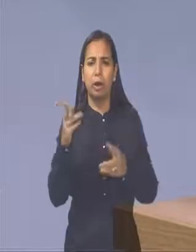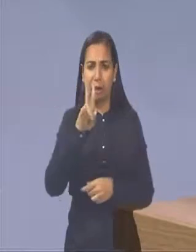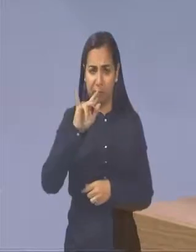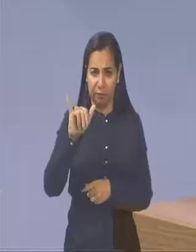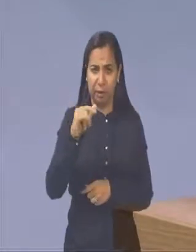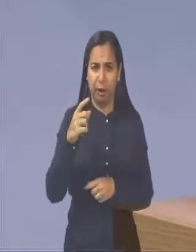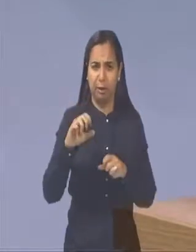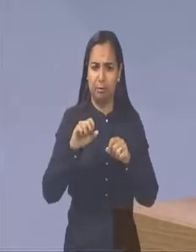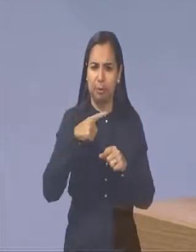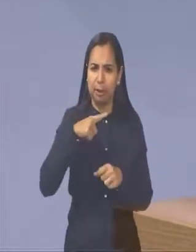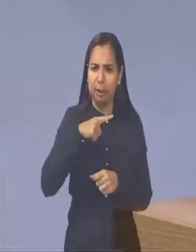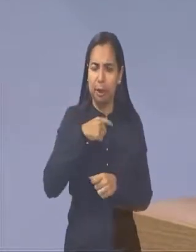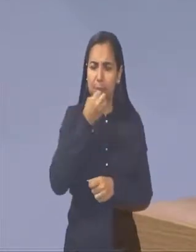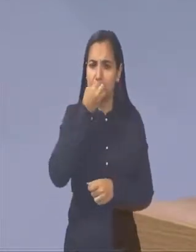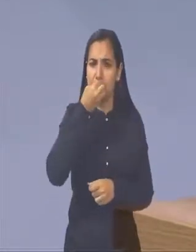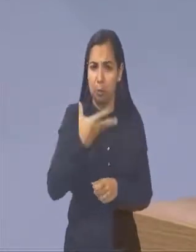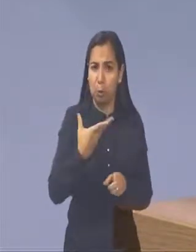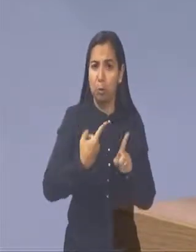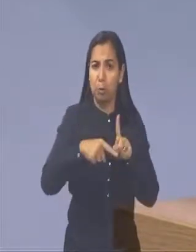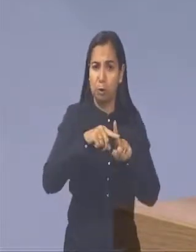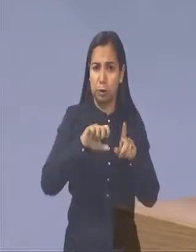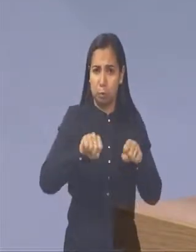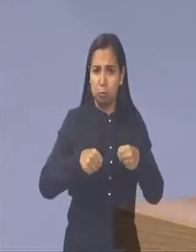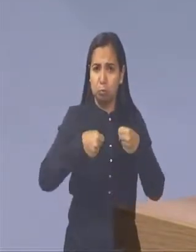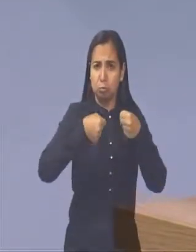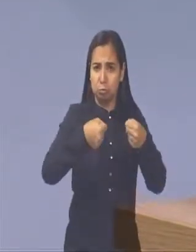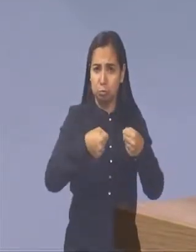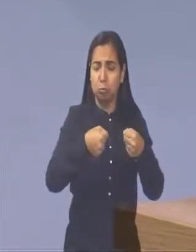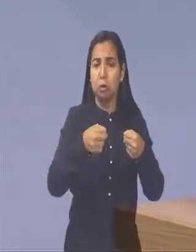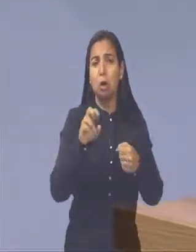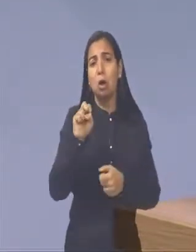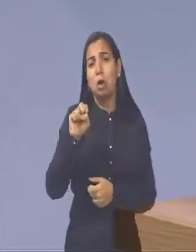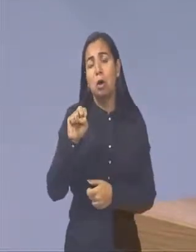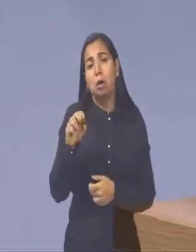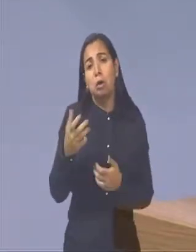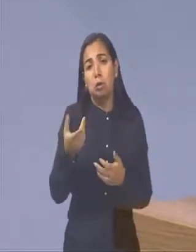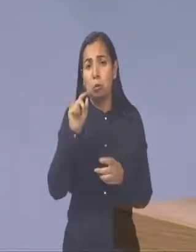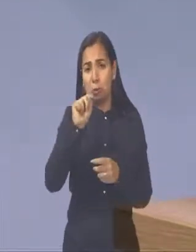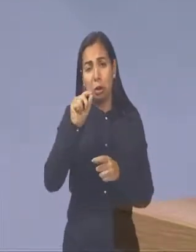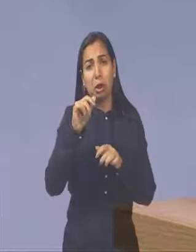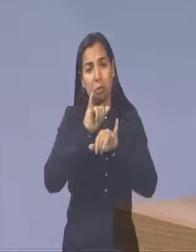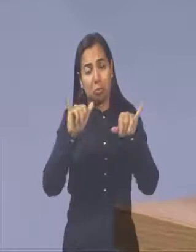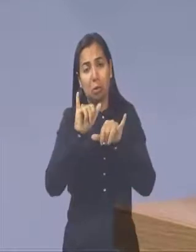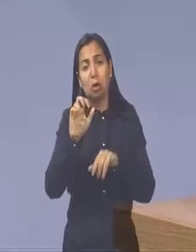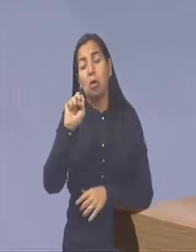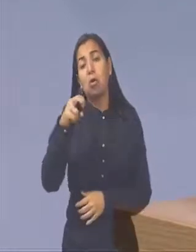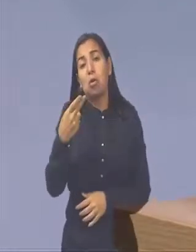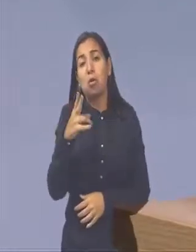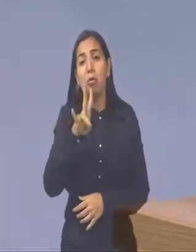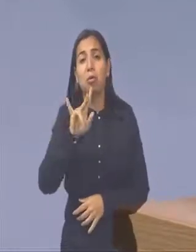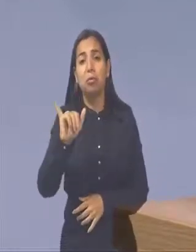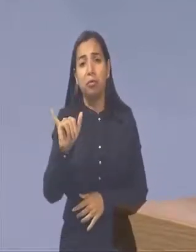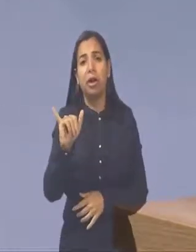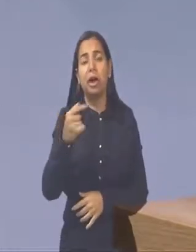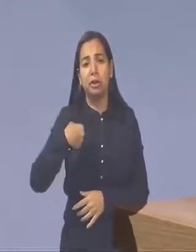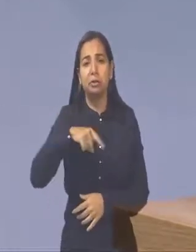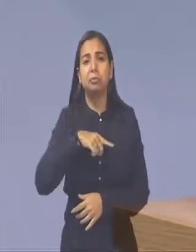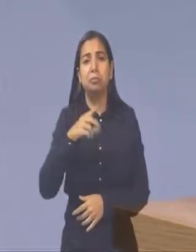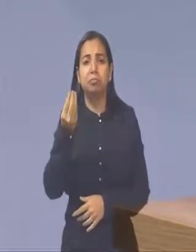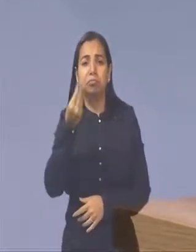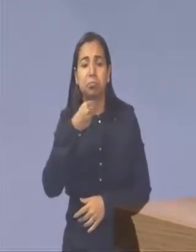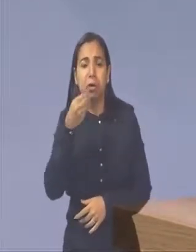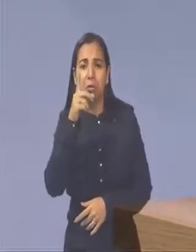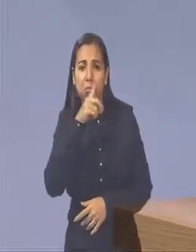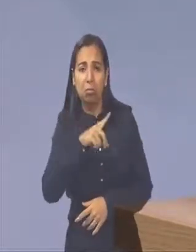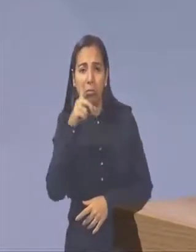Sairá mais fortalecida, a partir do cenário que está colocado, ou efetivamente vamos fragilizá-la